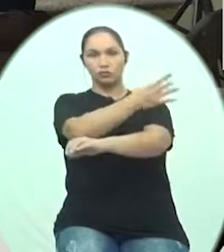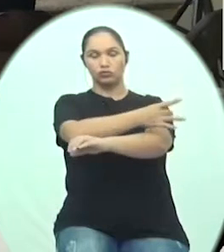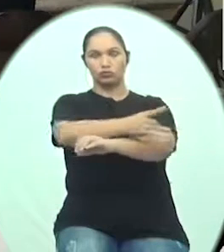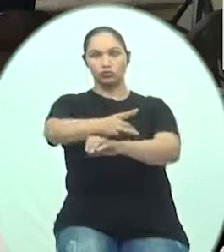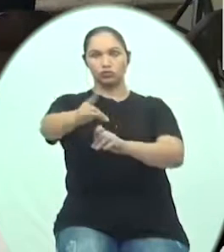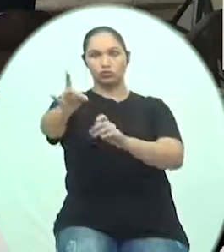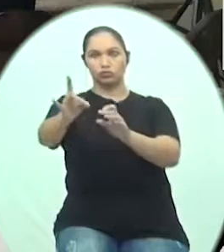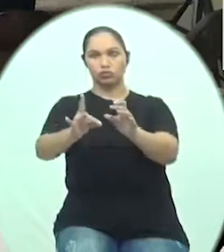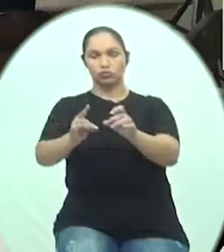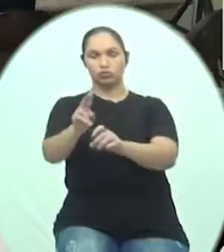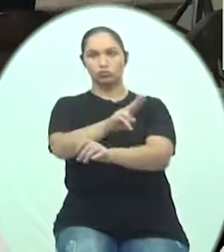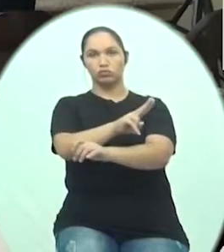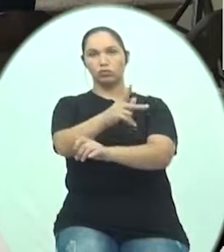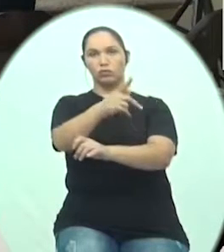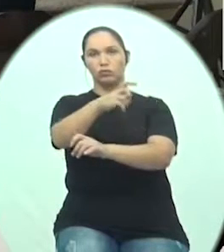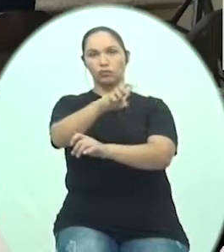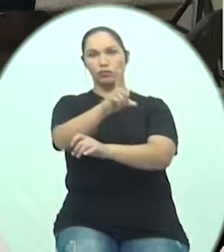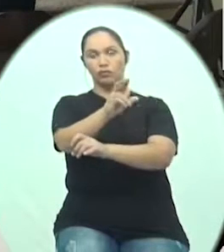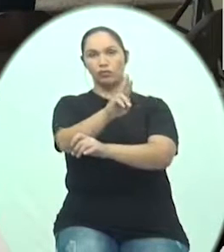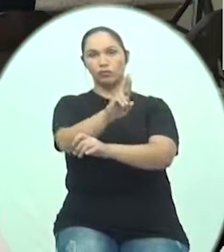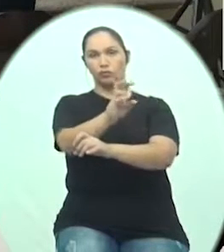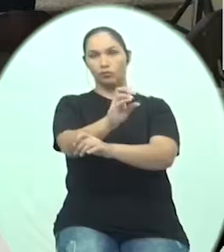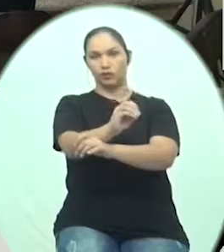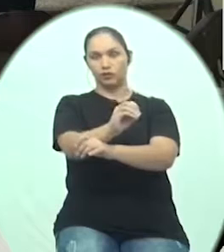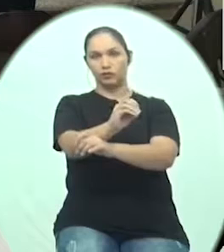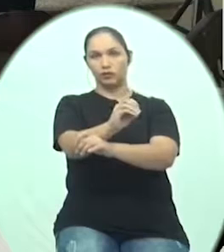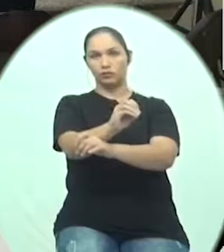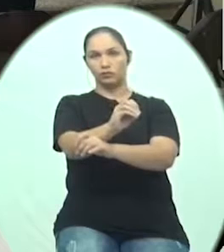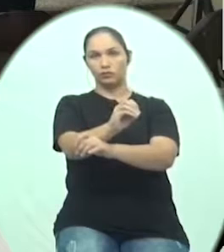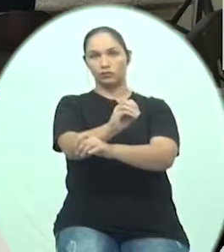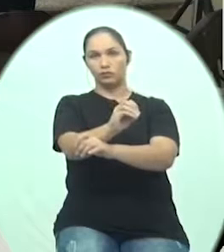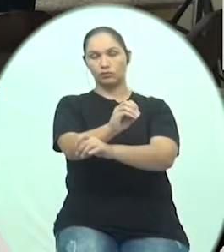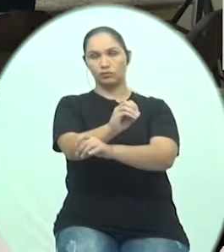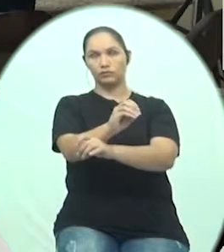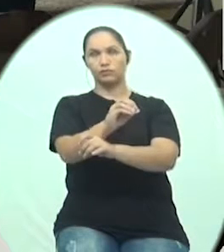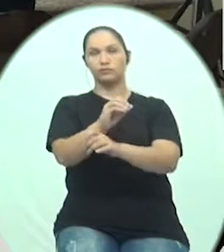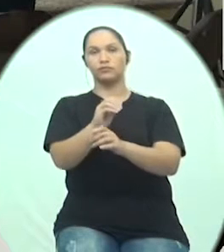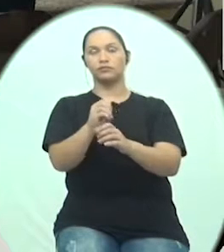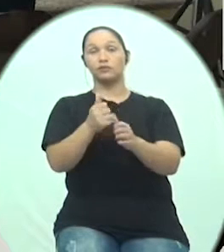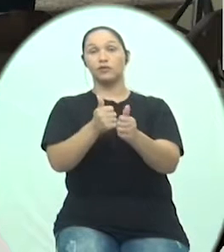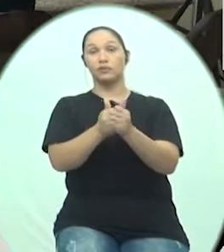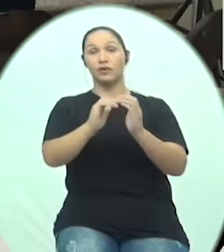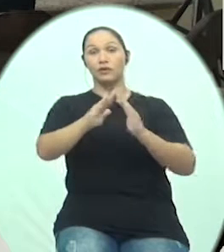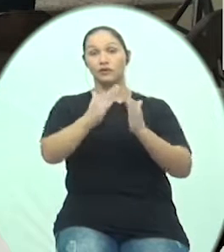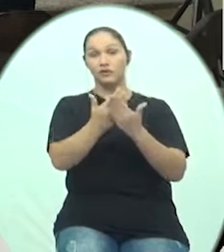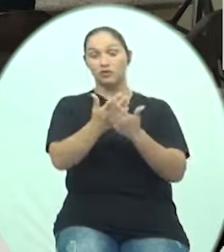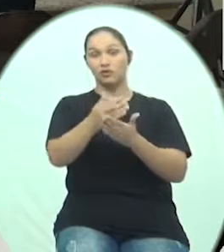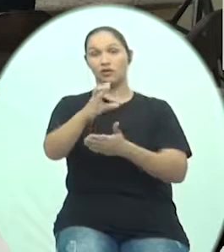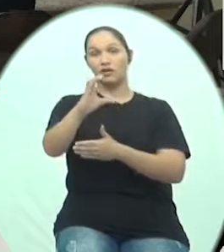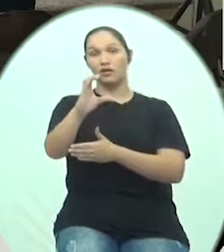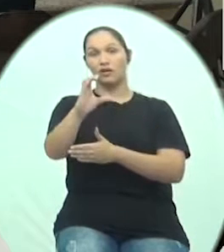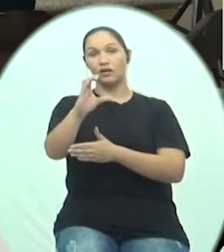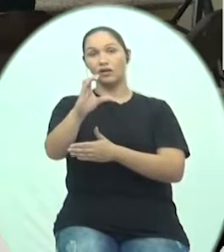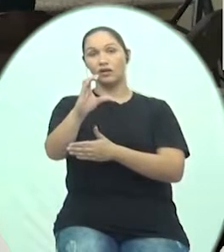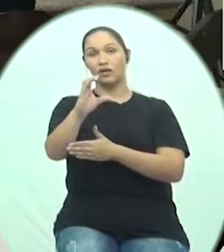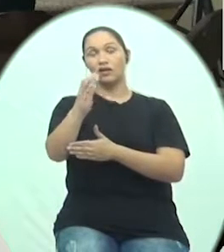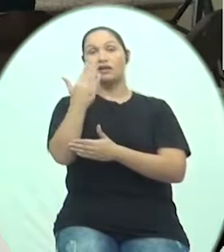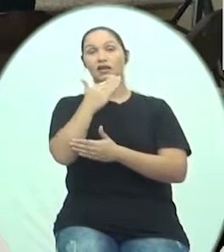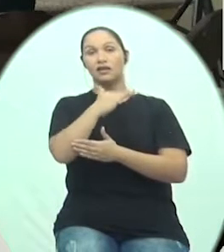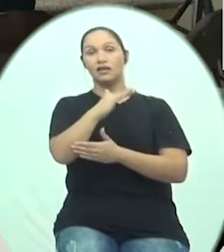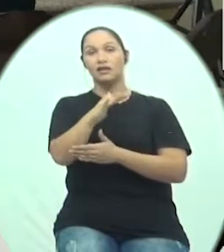asfáltica da Rua Pedro beneton de fronte ao centro de educação infantil criança canda